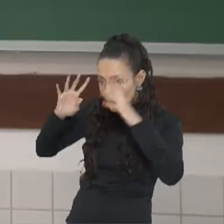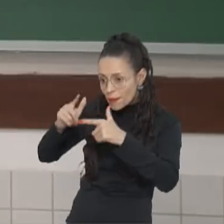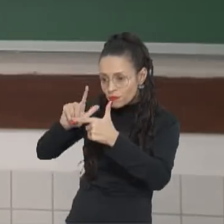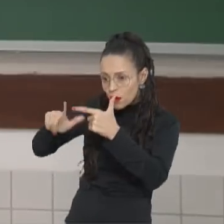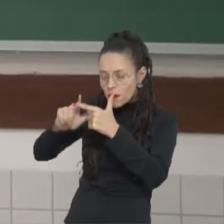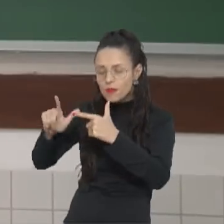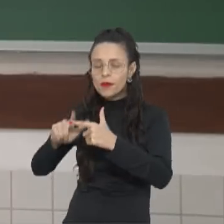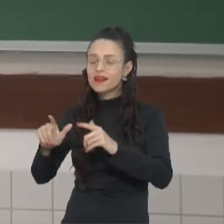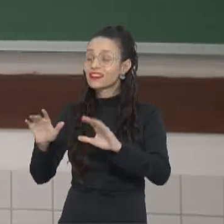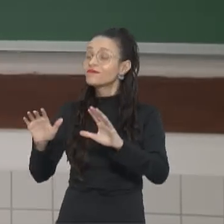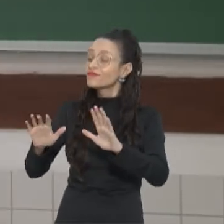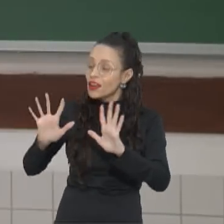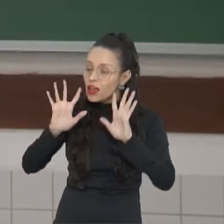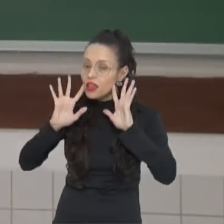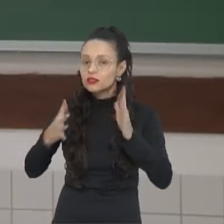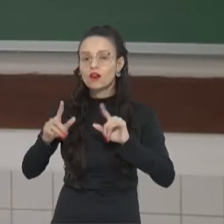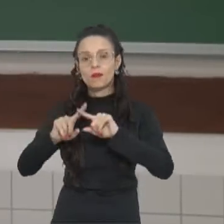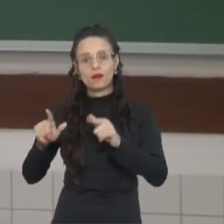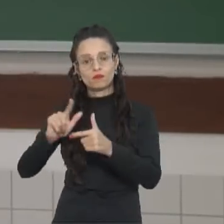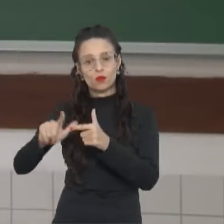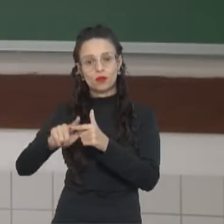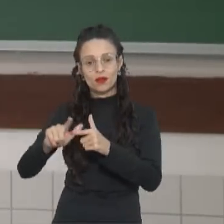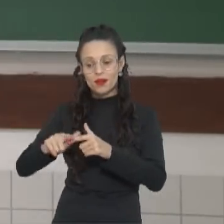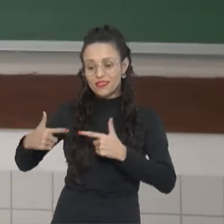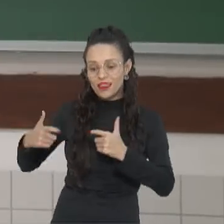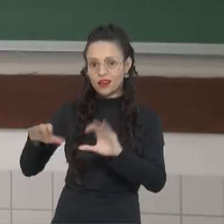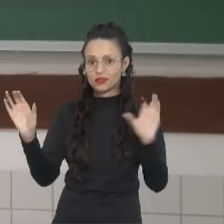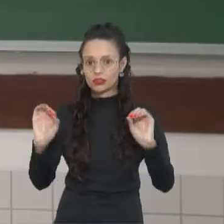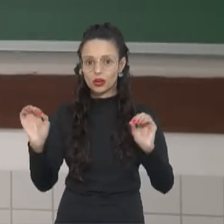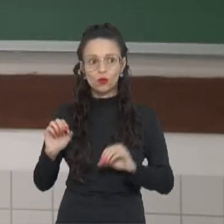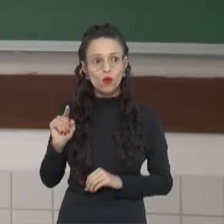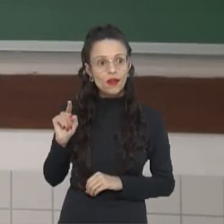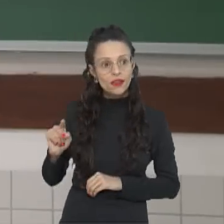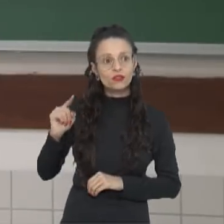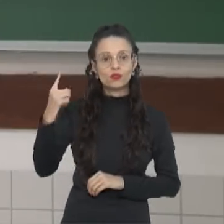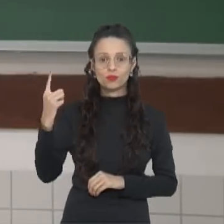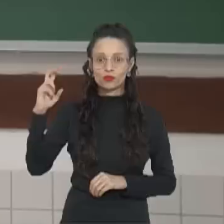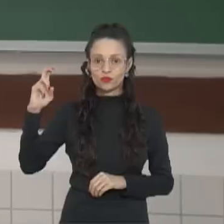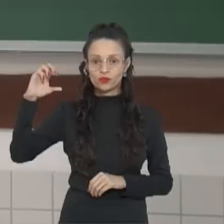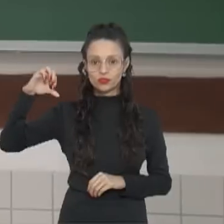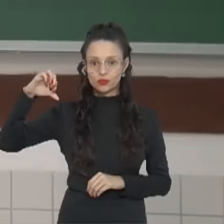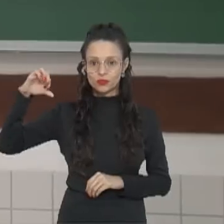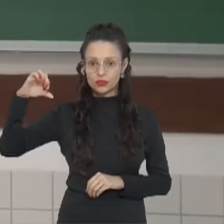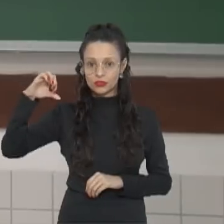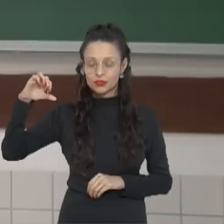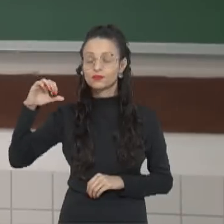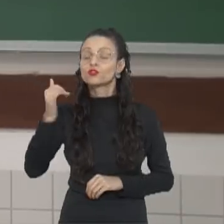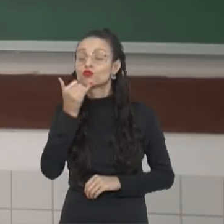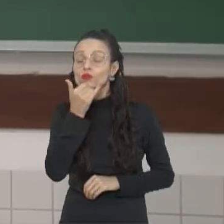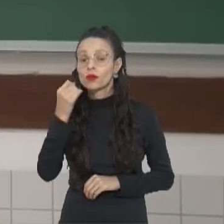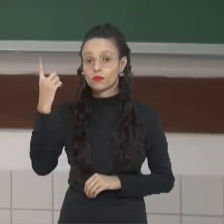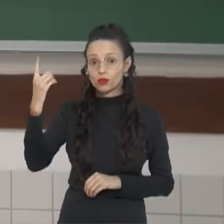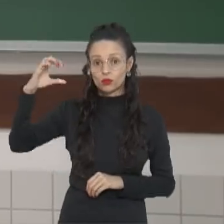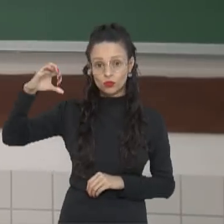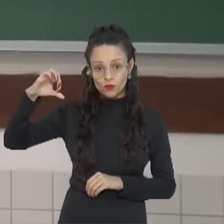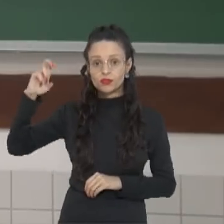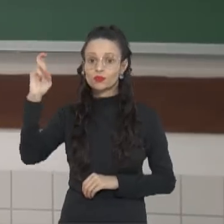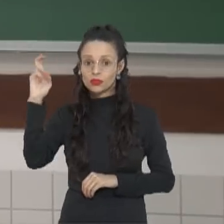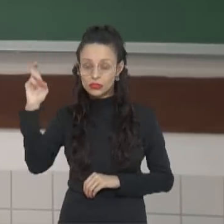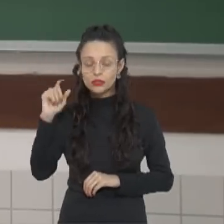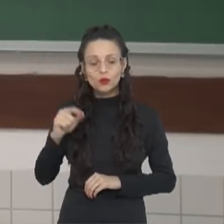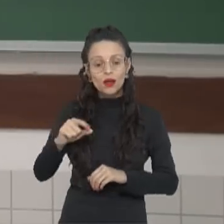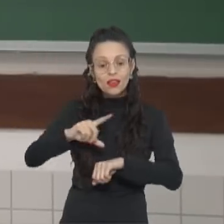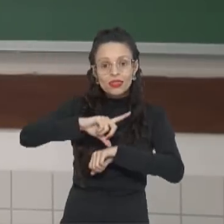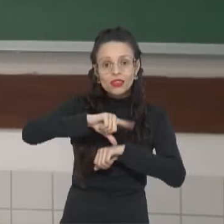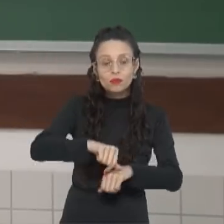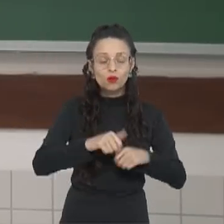conflitos. Lembre-se, essa conferência 55, ela vem logo depois aí da Guerra da Coreia, logo depois